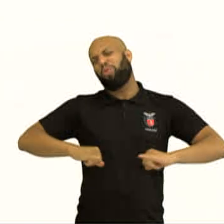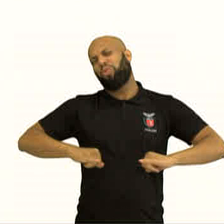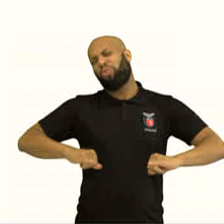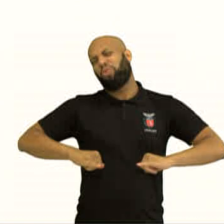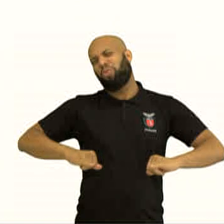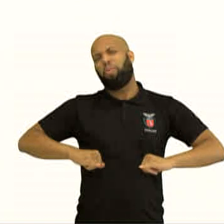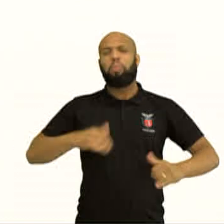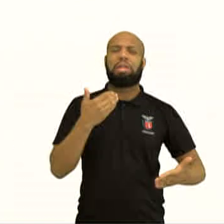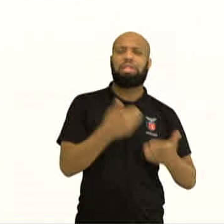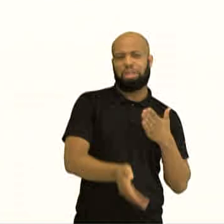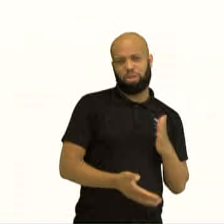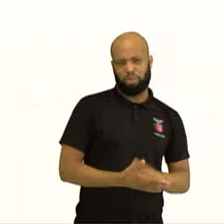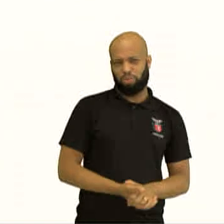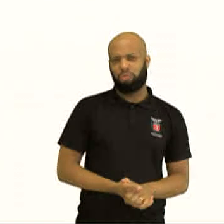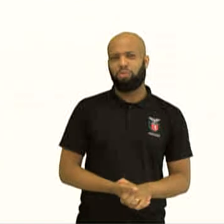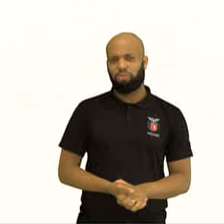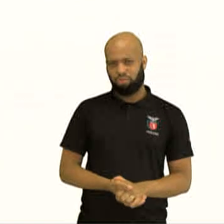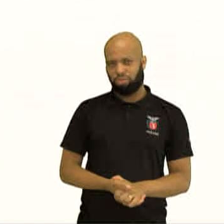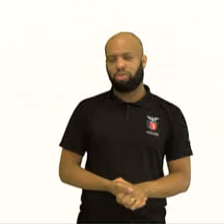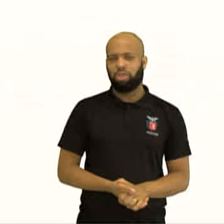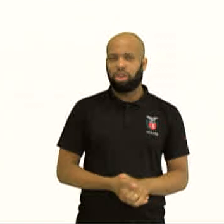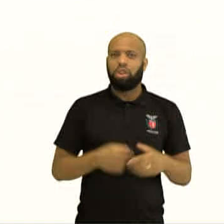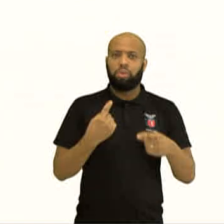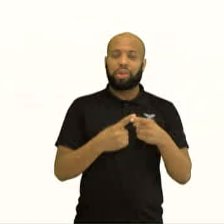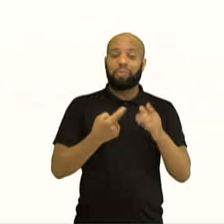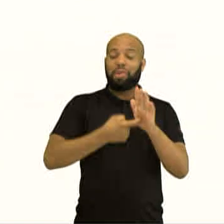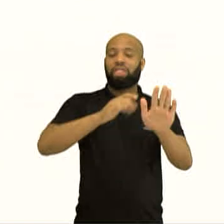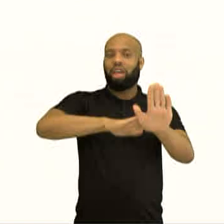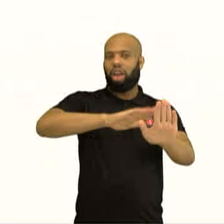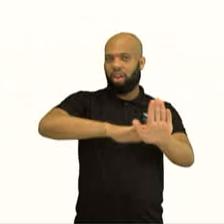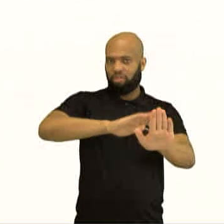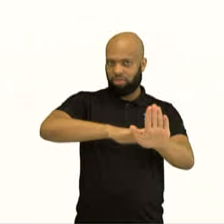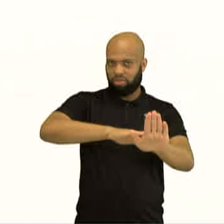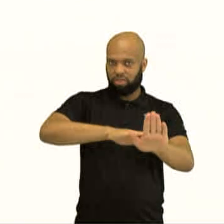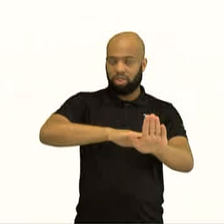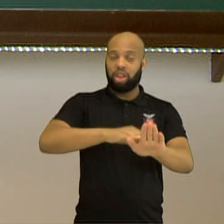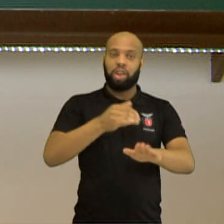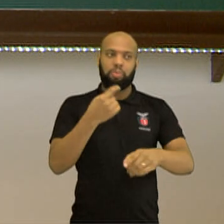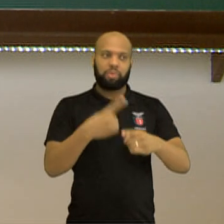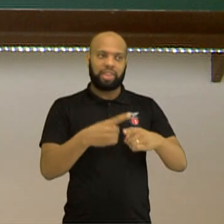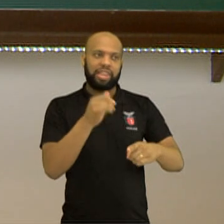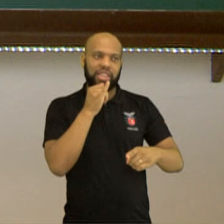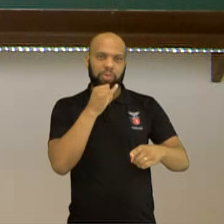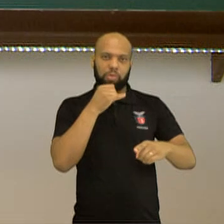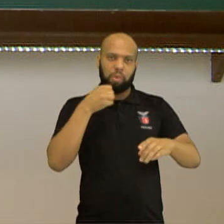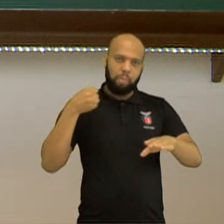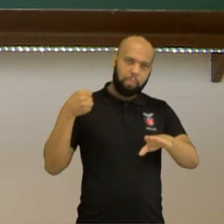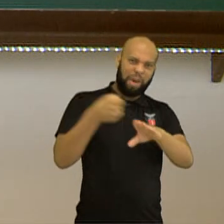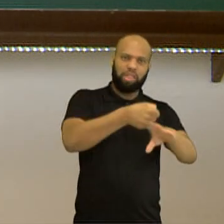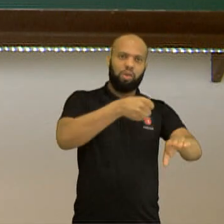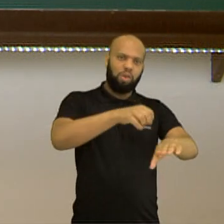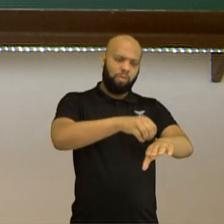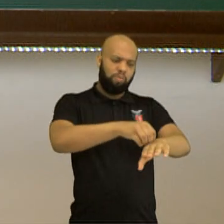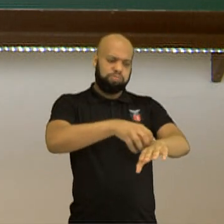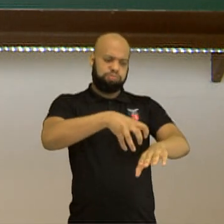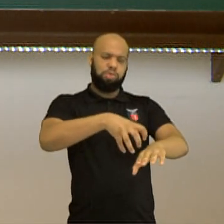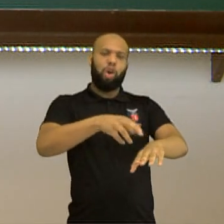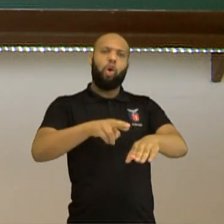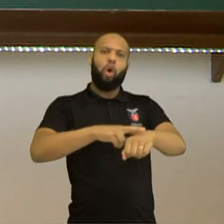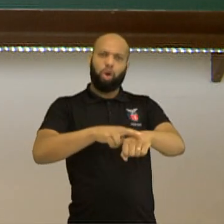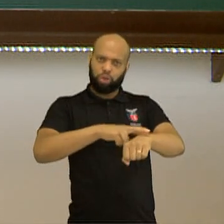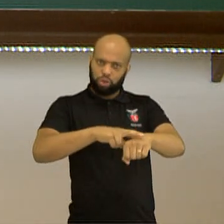sofrimento da perda, né? É uma metáfora para o sofrimento. Hematoma, né? Aquela pancada, aquele roxão que fica no